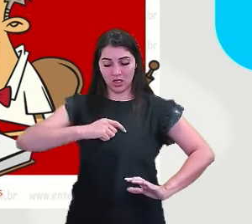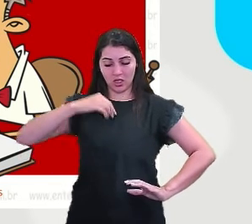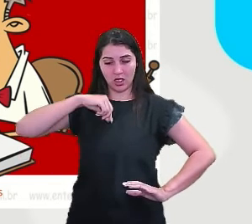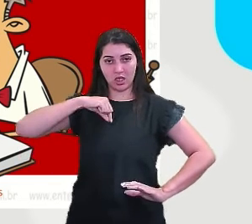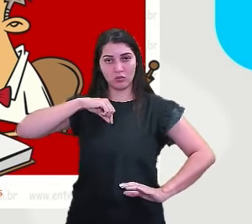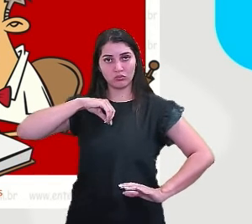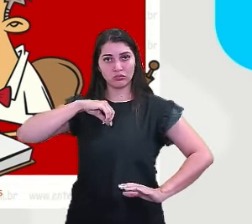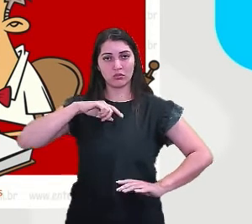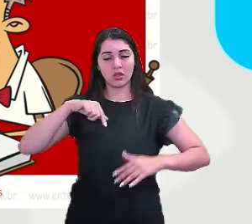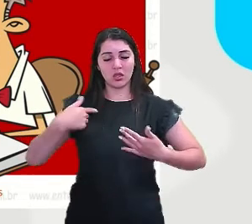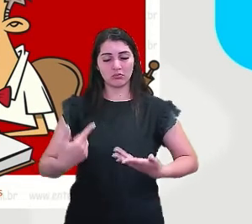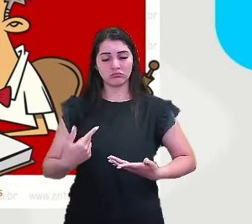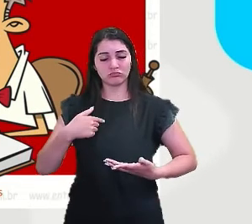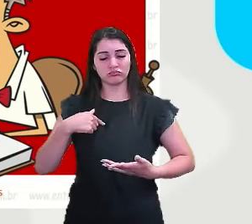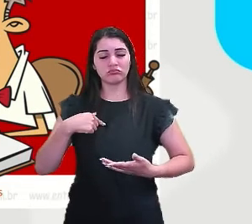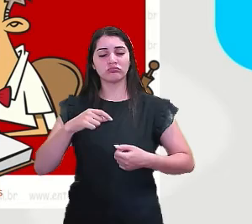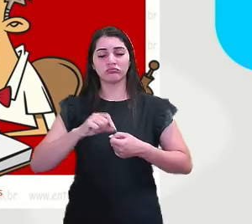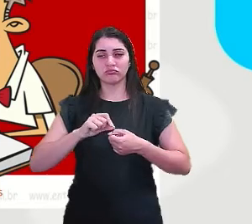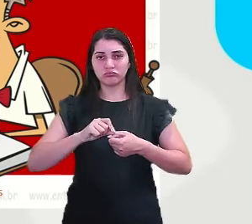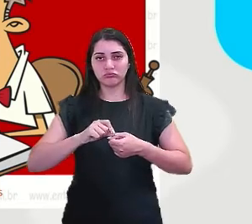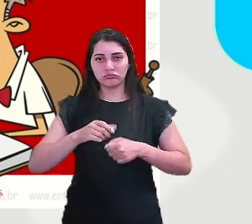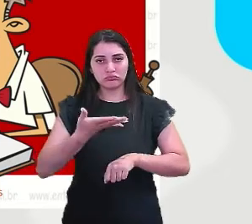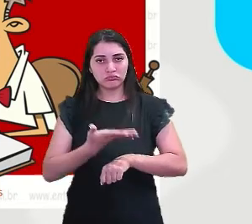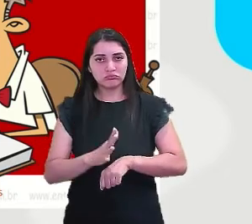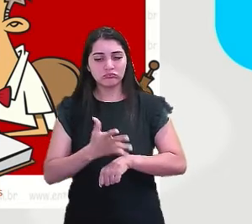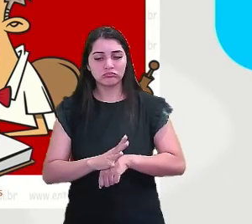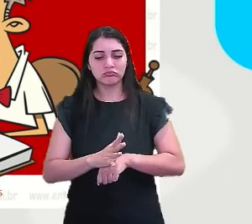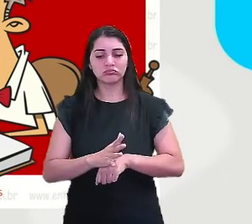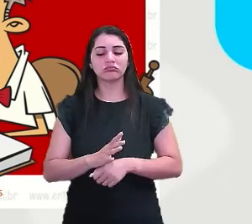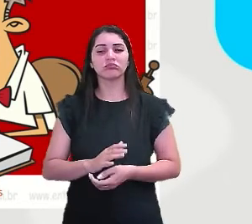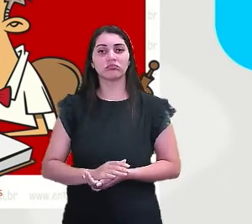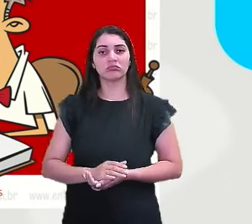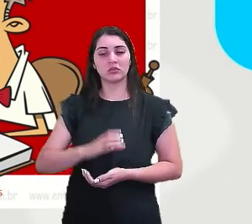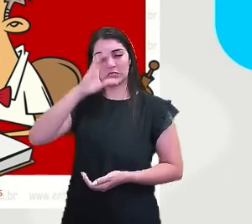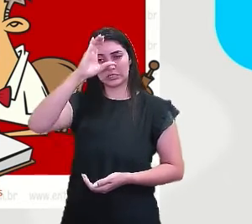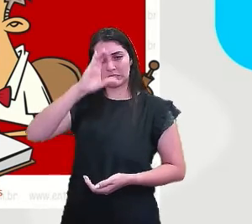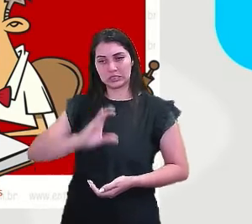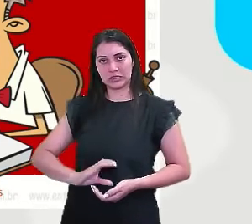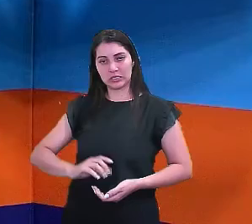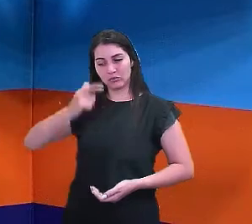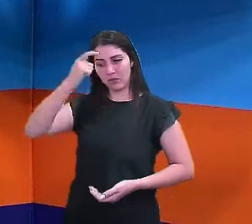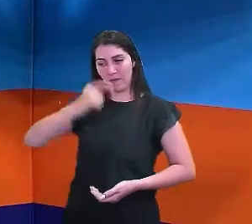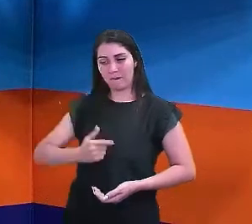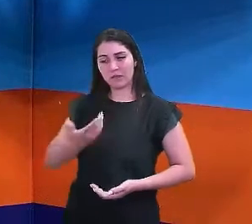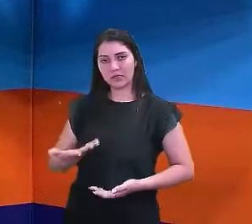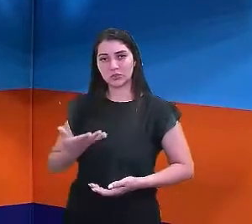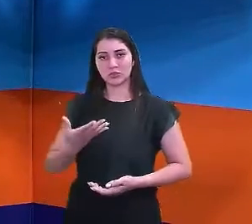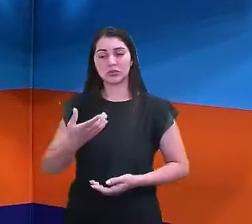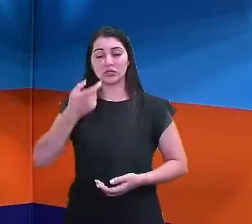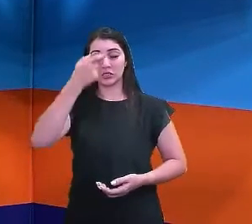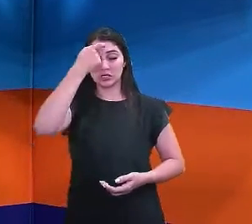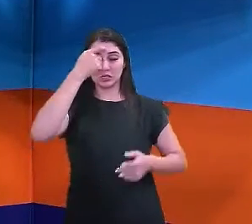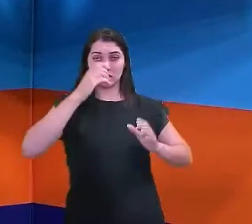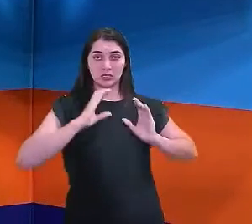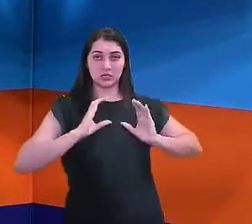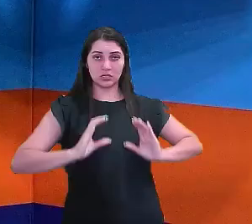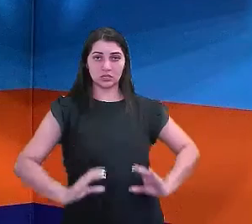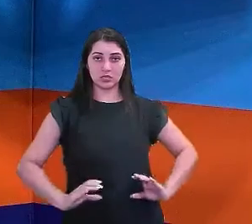enquanto cidadão, colocar em prática. Cidadão, o indivíduo, eu aqui, ó. E cidadania é